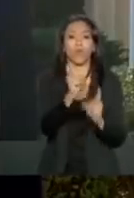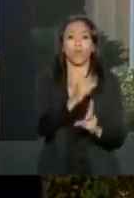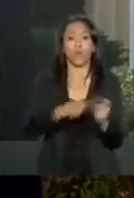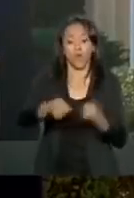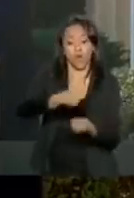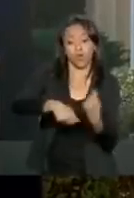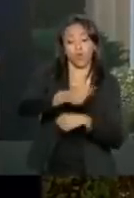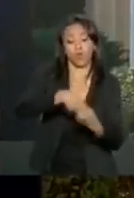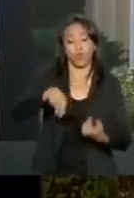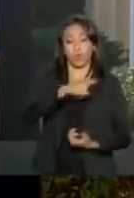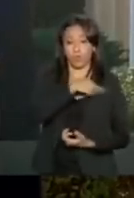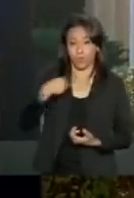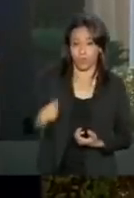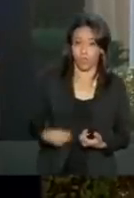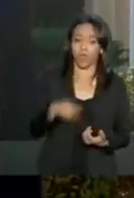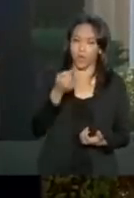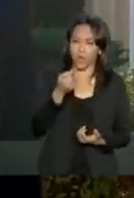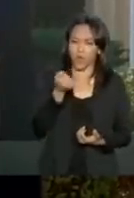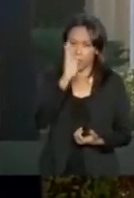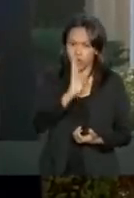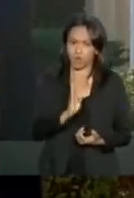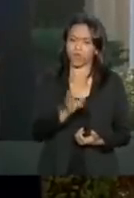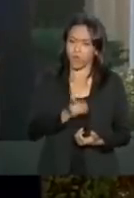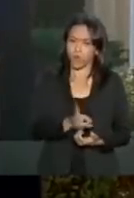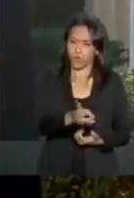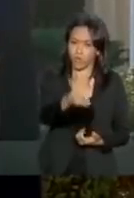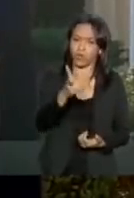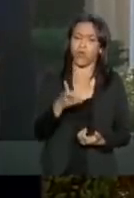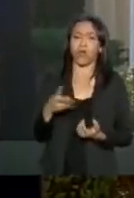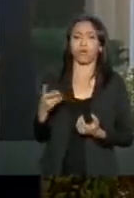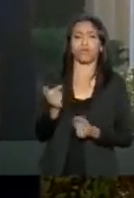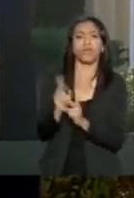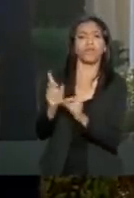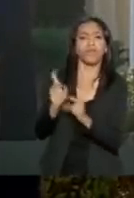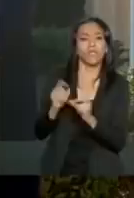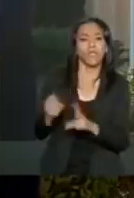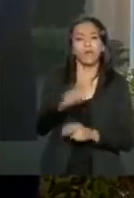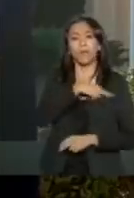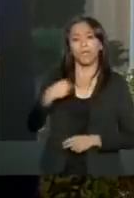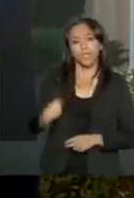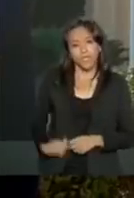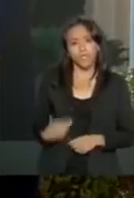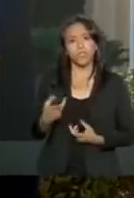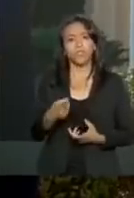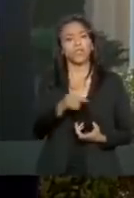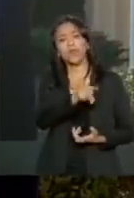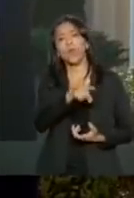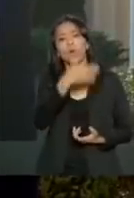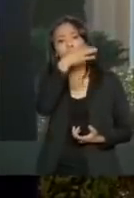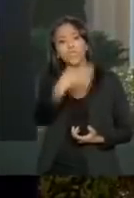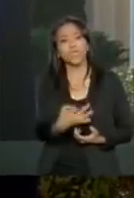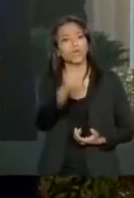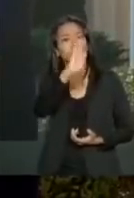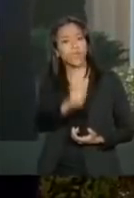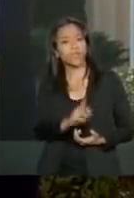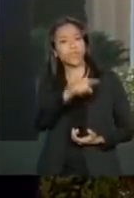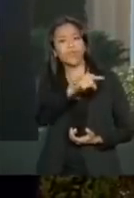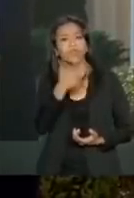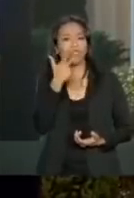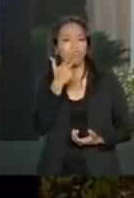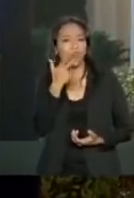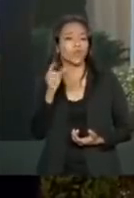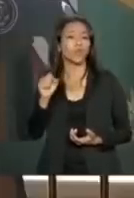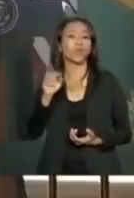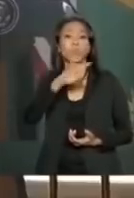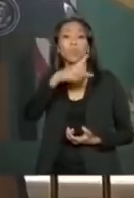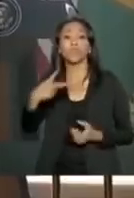que o Brasil vai continuar a comerciar com a China e receber investimentos da China. Qual é a posição do governo brasileiro com relação a isso e o que o senhor falou sobre o presidente